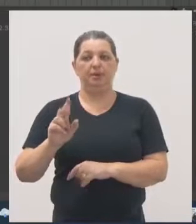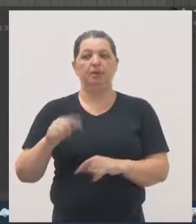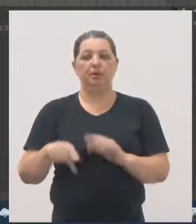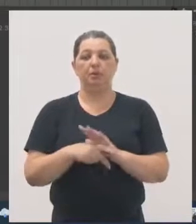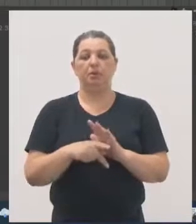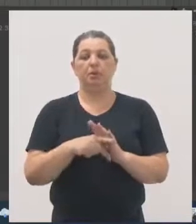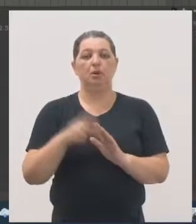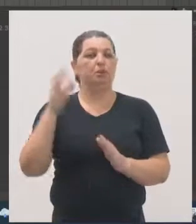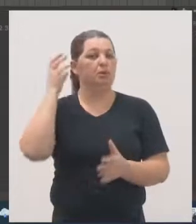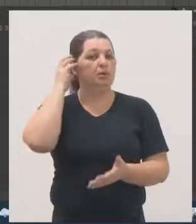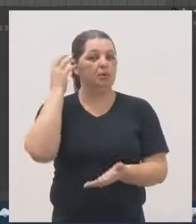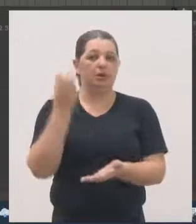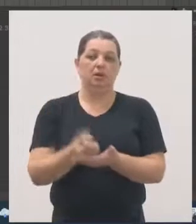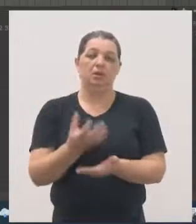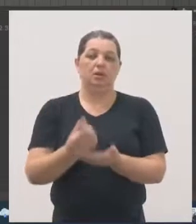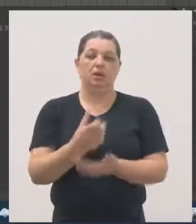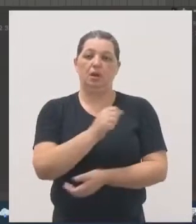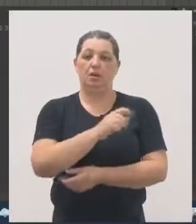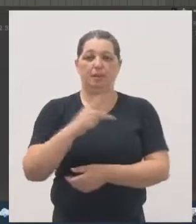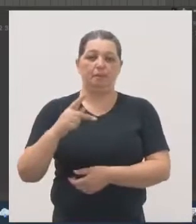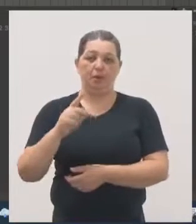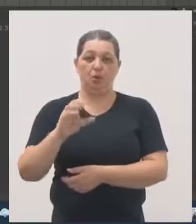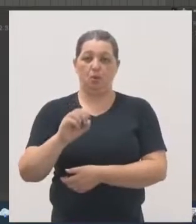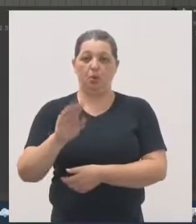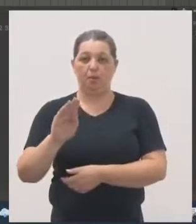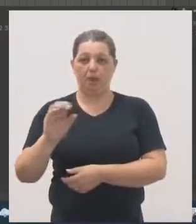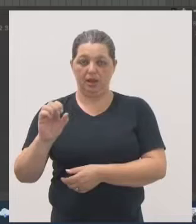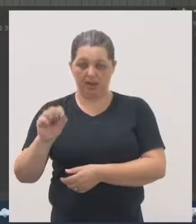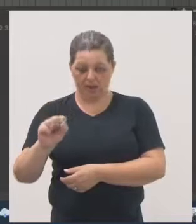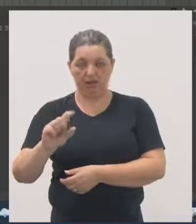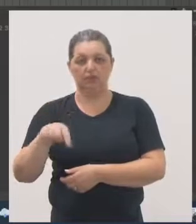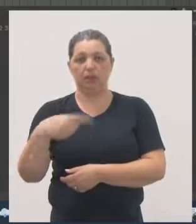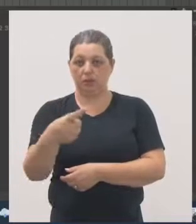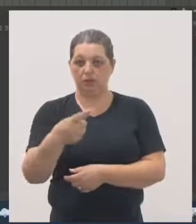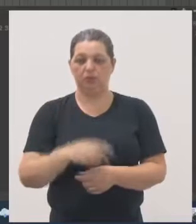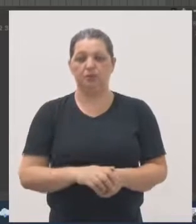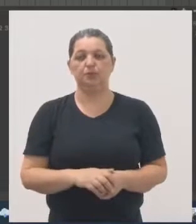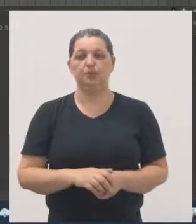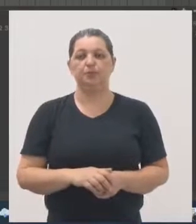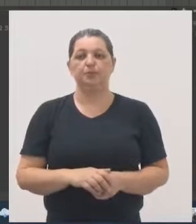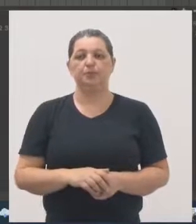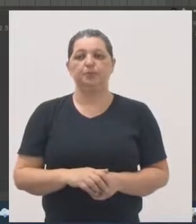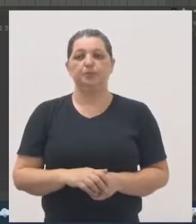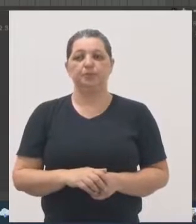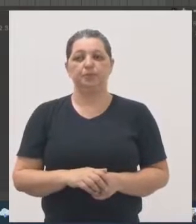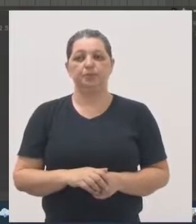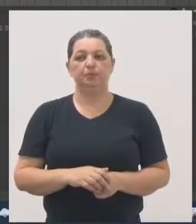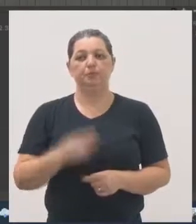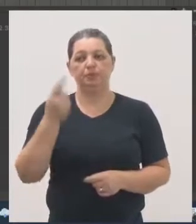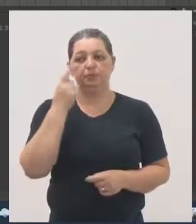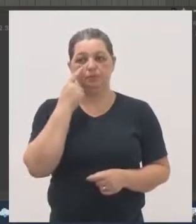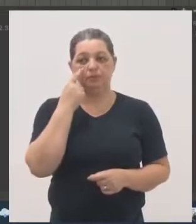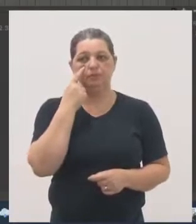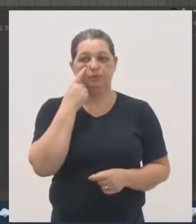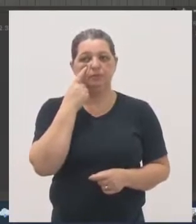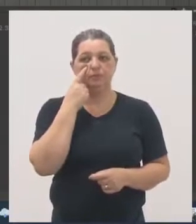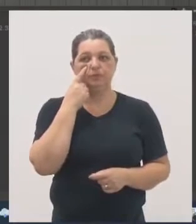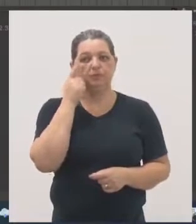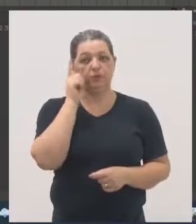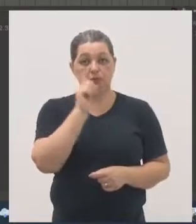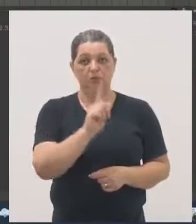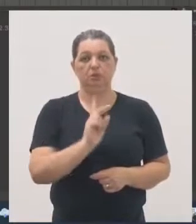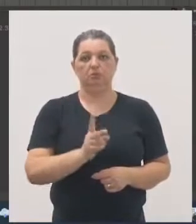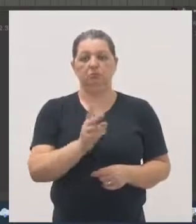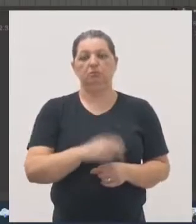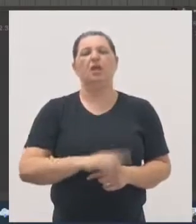podcast. O pessoal tá perguntando do OBS, é na sequência, tá? Isso, vamos lá para ver se a gente consegue chegar no OBS.